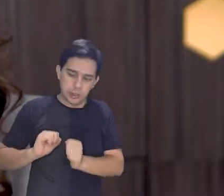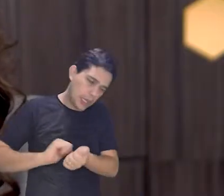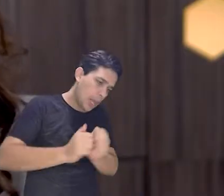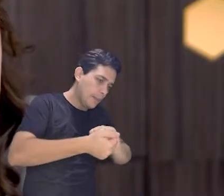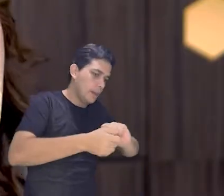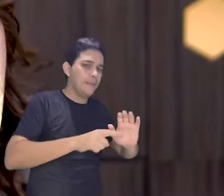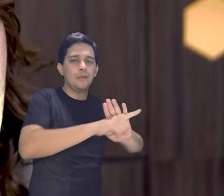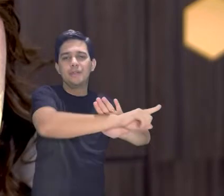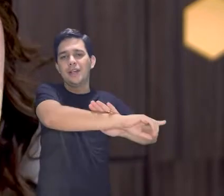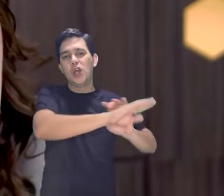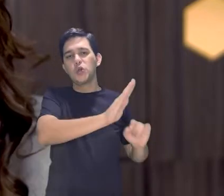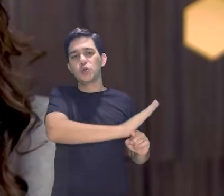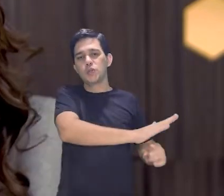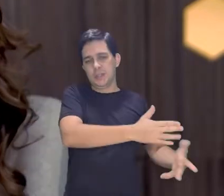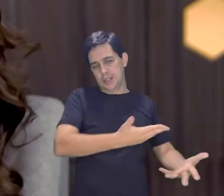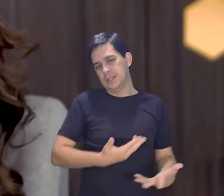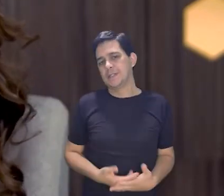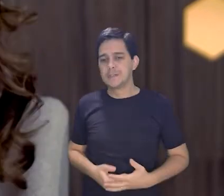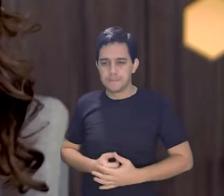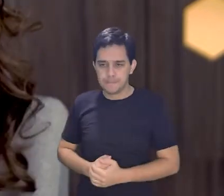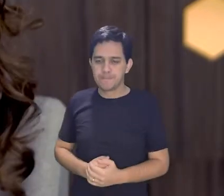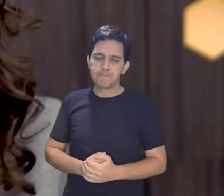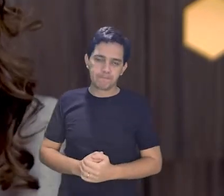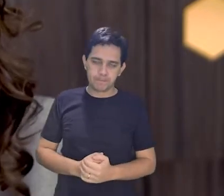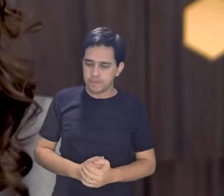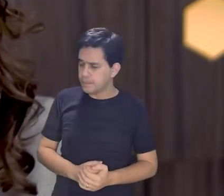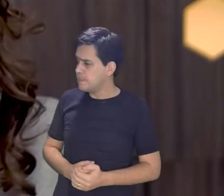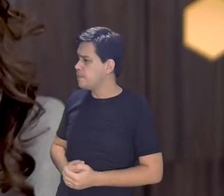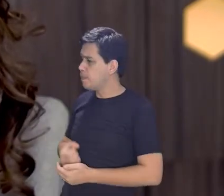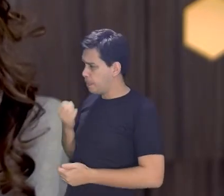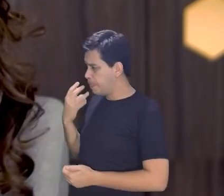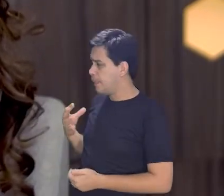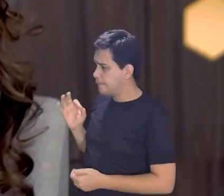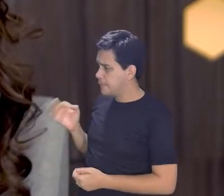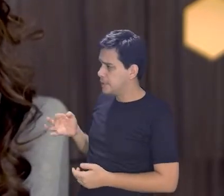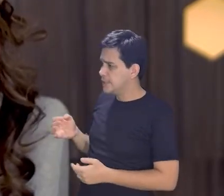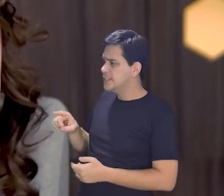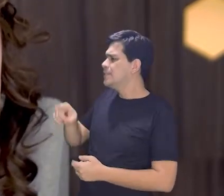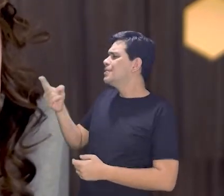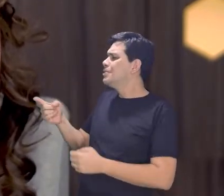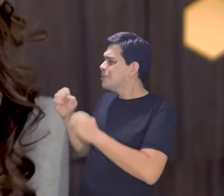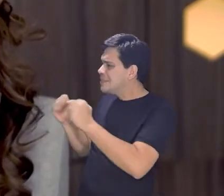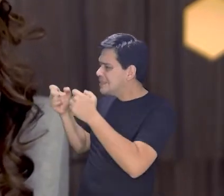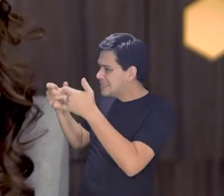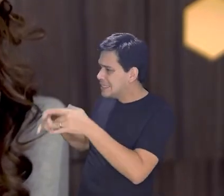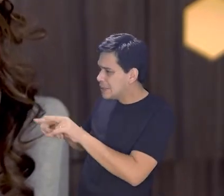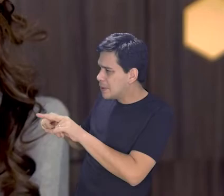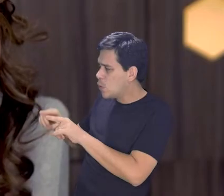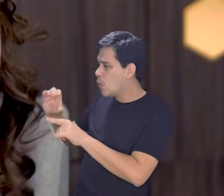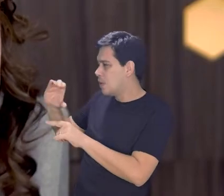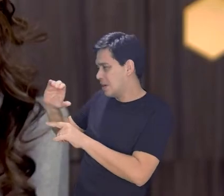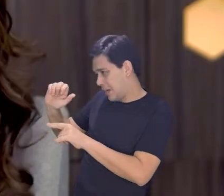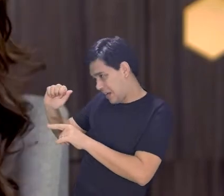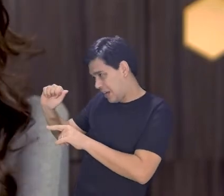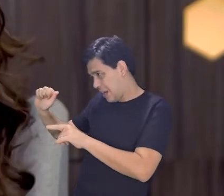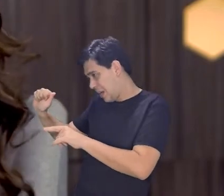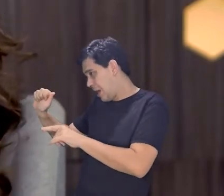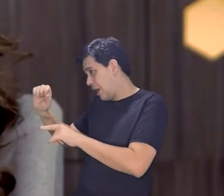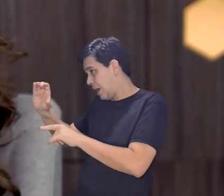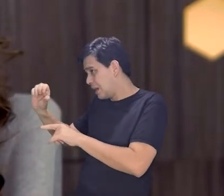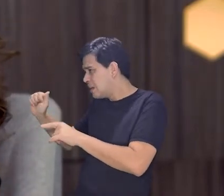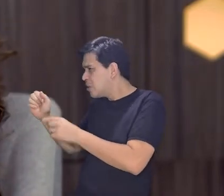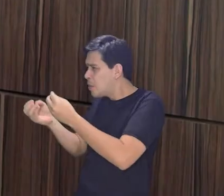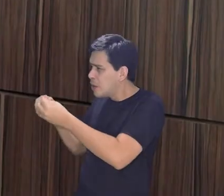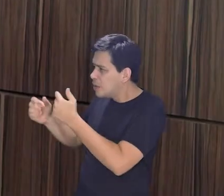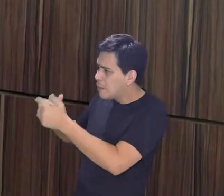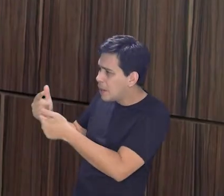você poderia trazer para a gente a função do CAAC, né, o Centro de Atendimento ao Adolescente e à Criança Vítima de Abuso